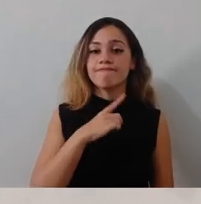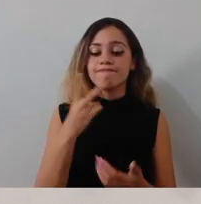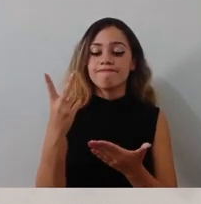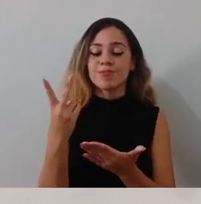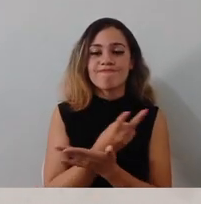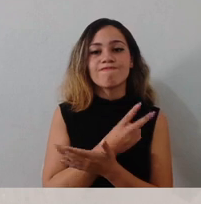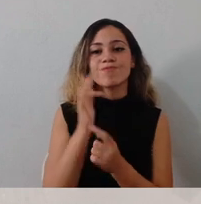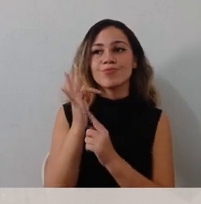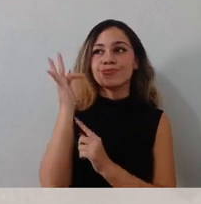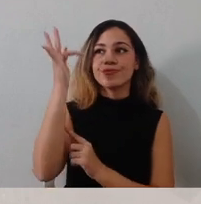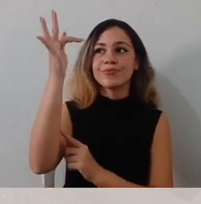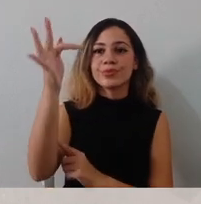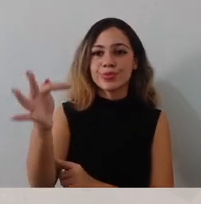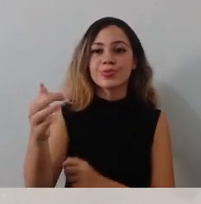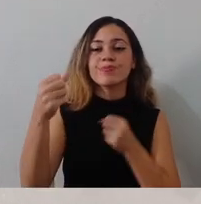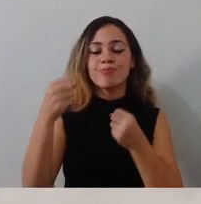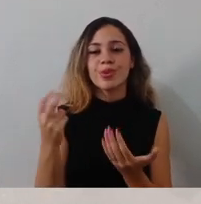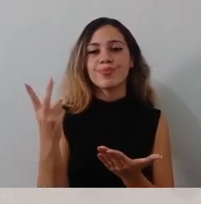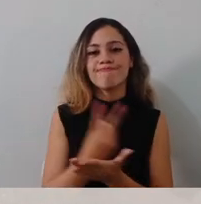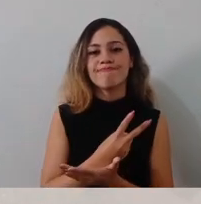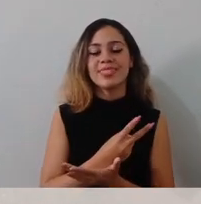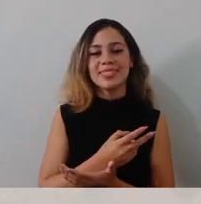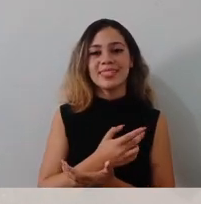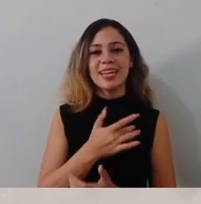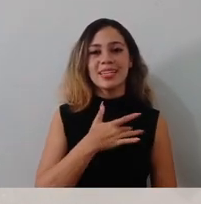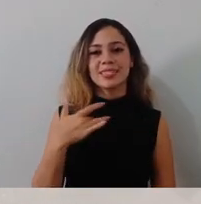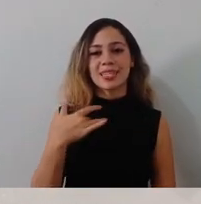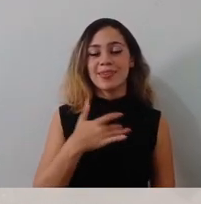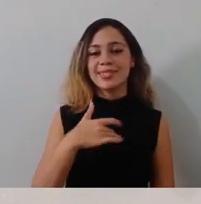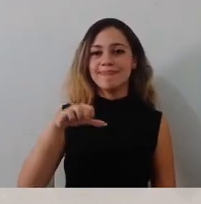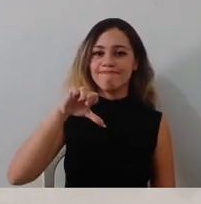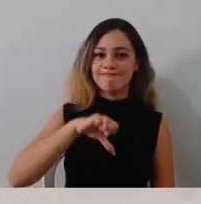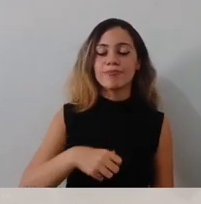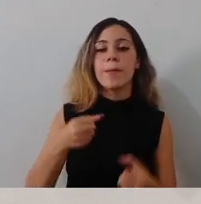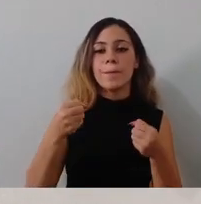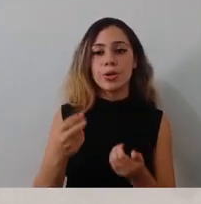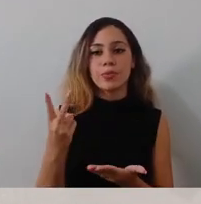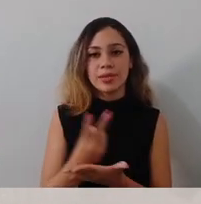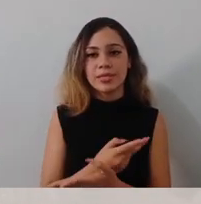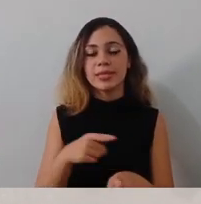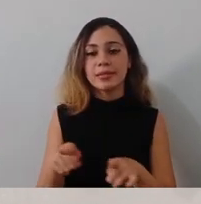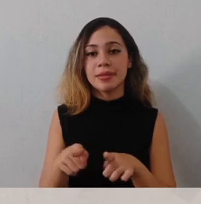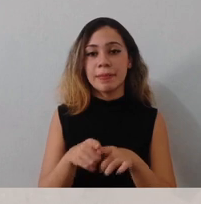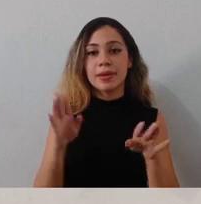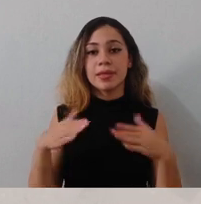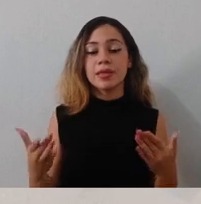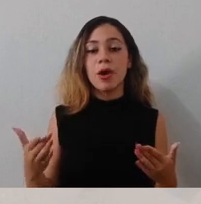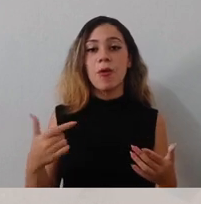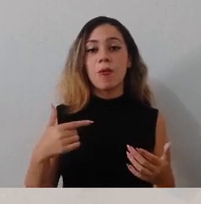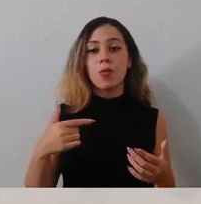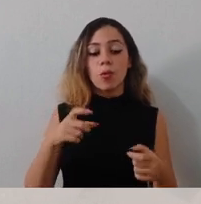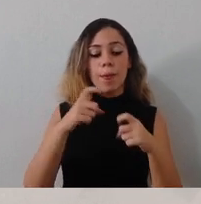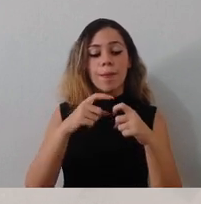outros efeitos, podem ser prejudiciais a outros órgãos. E o doutor, o neuropediatra